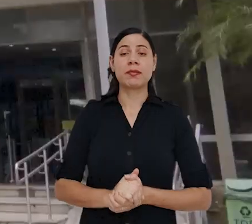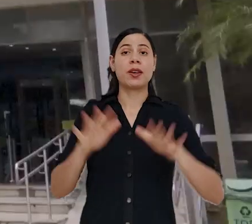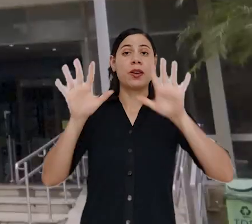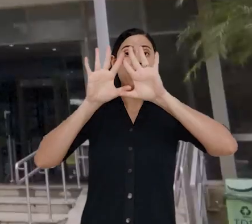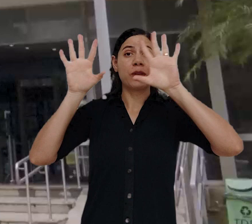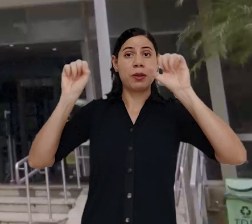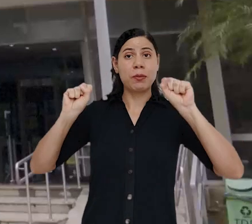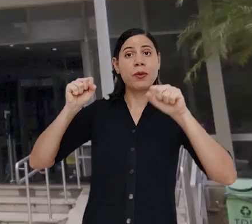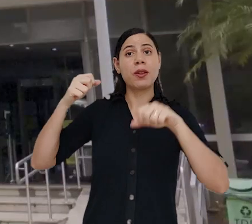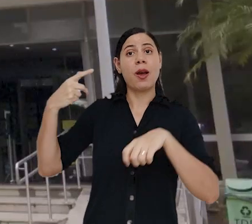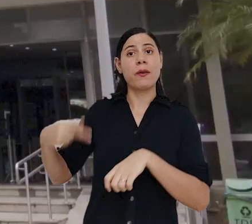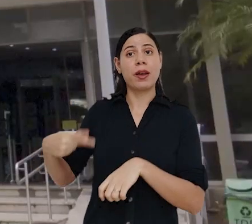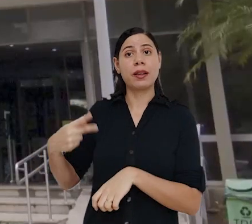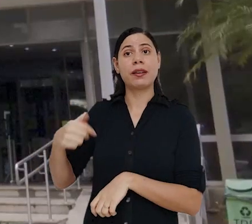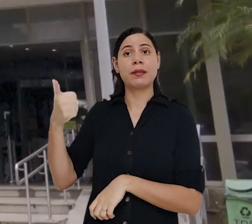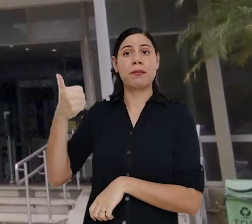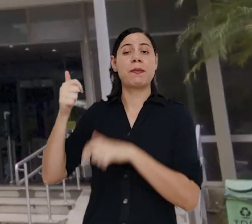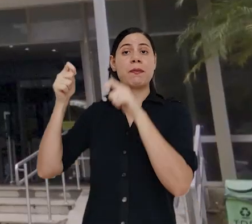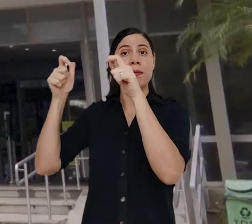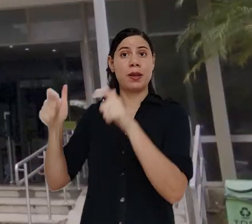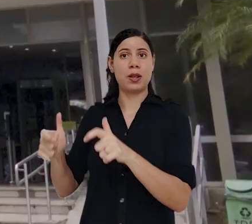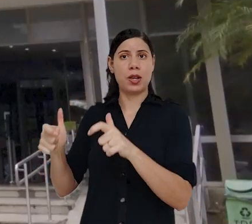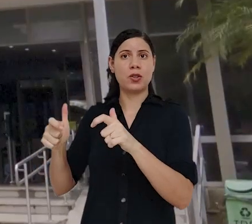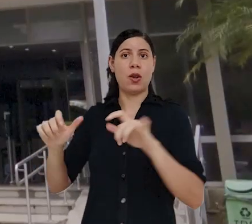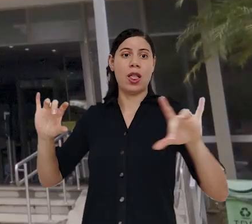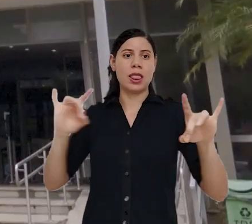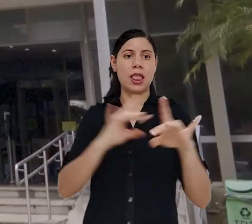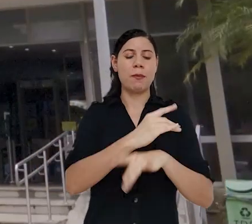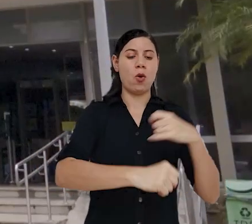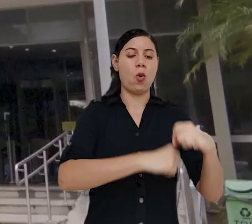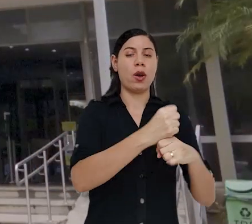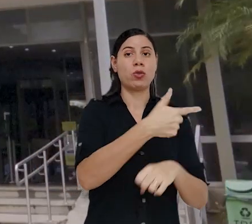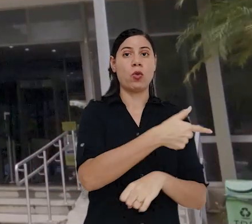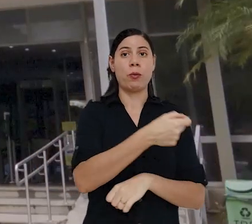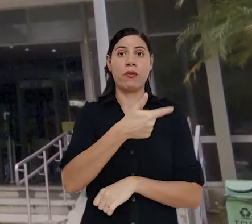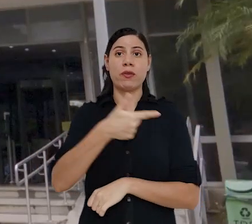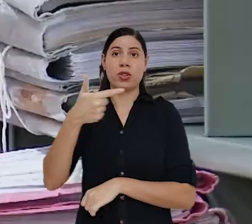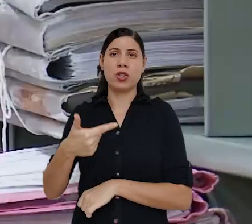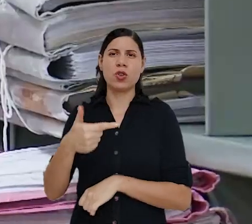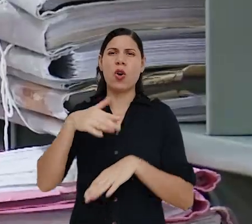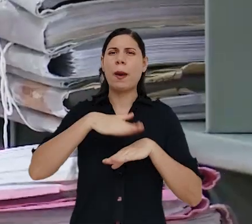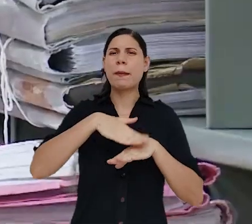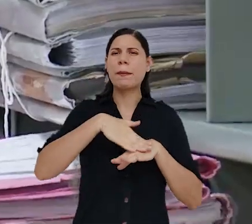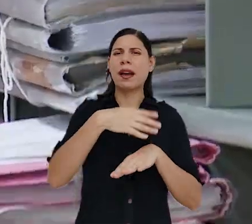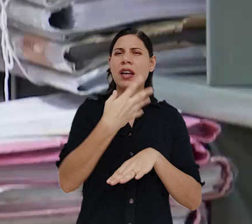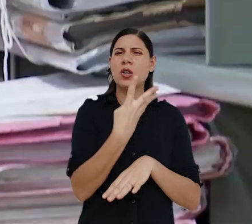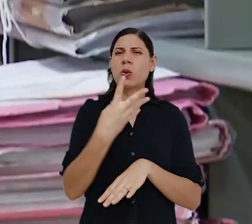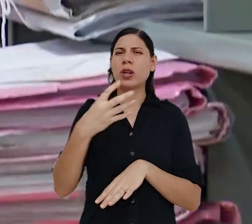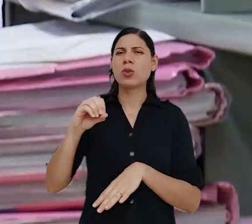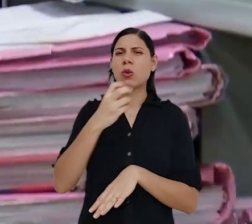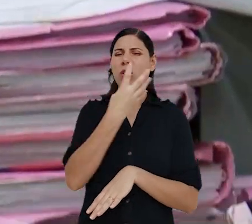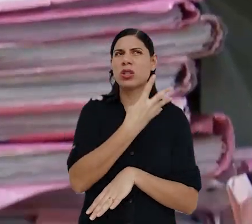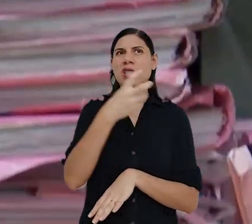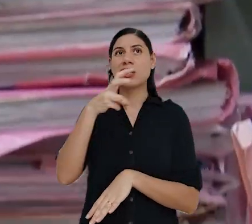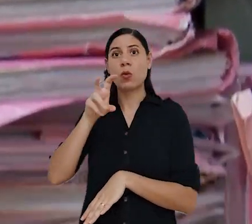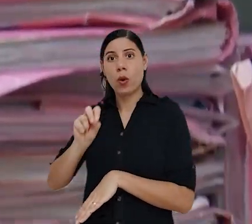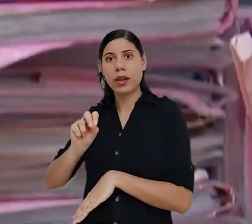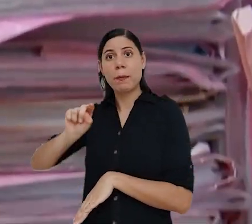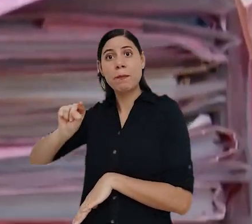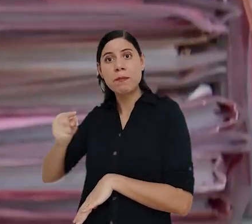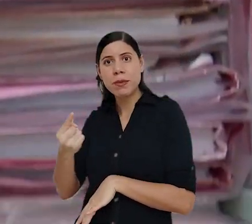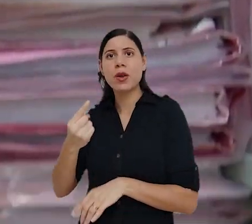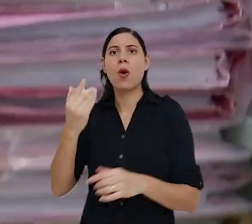O Tribunal Regional Federal da Primeira Região fechou o ano de 2022 com pouco mais de 450